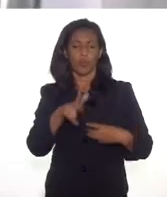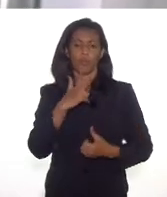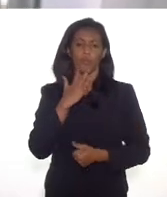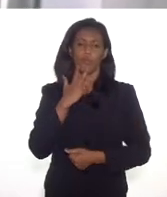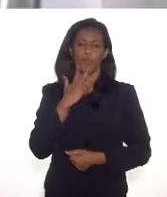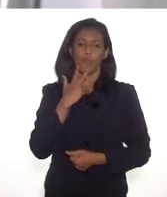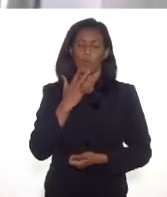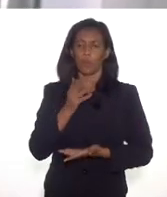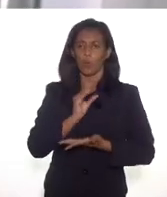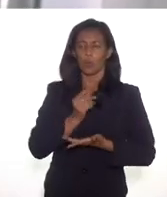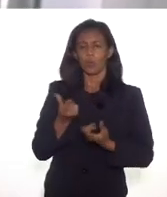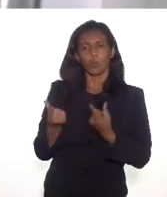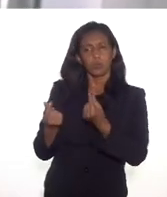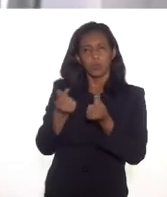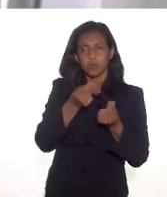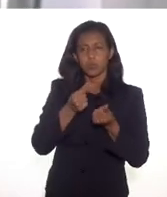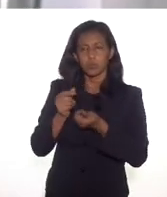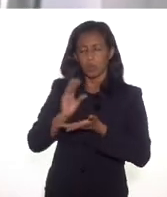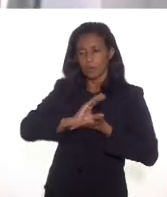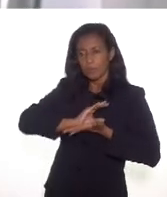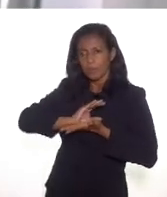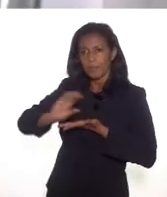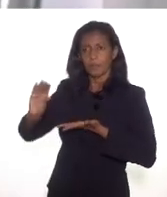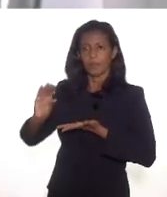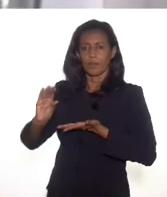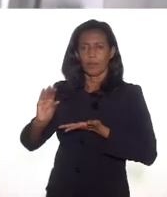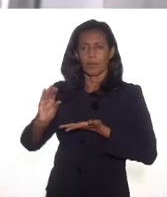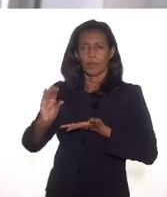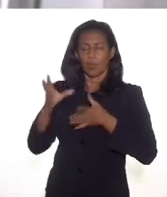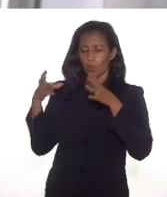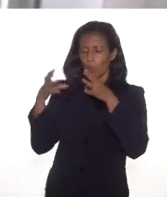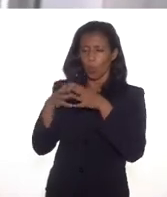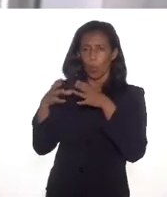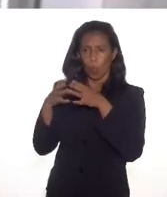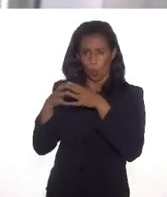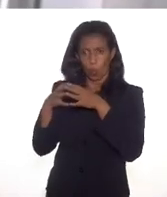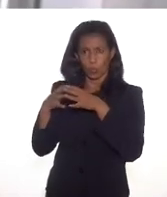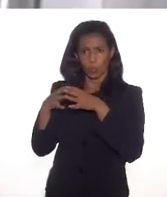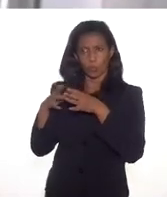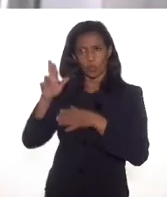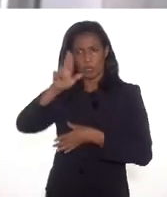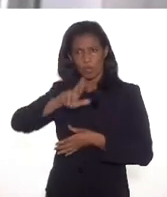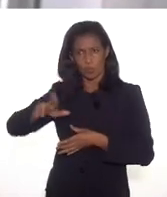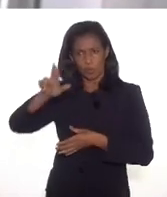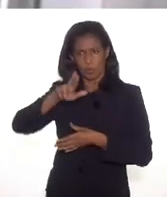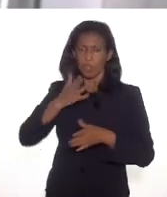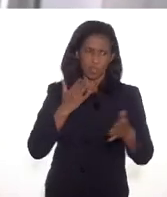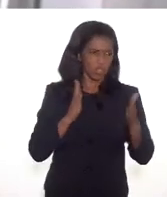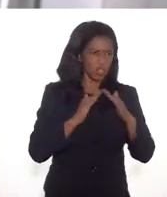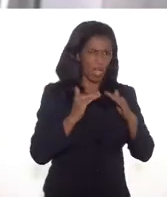relacionada ao financiamento da UENF e, de resto, do conjunto das universidades estaduais, que nós já aprovamos aqui, deputado Dionísio Lins,